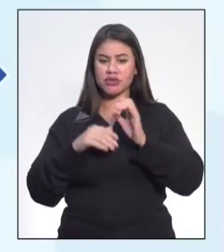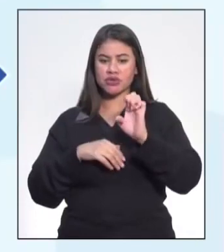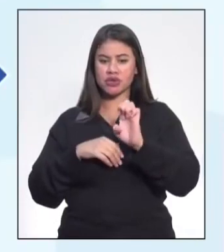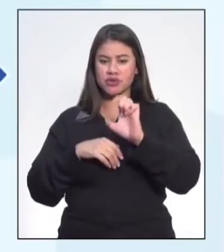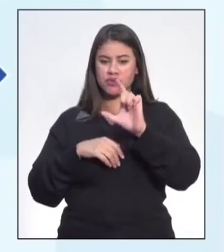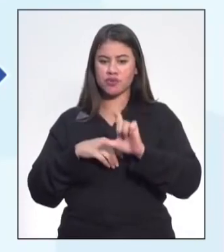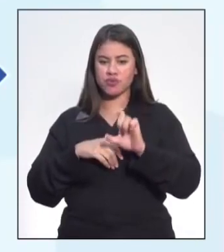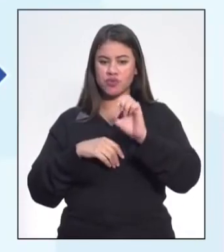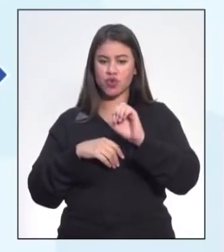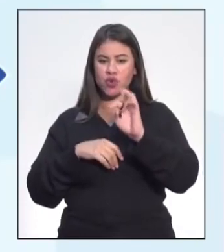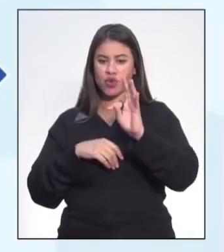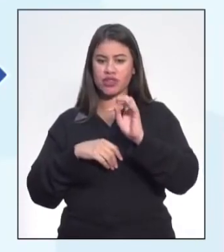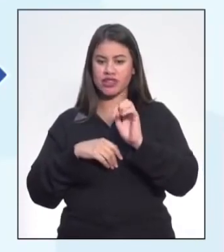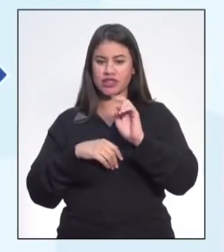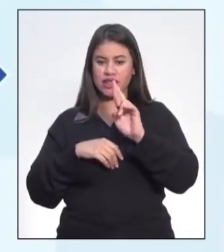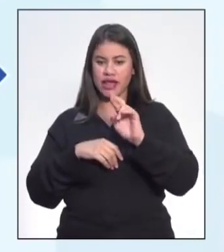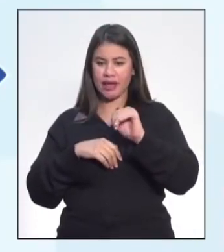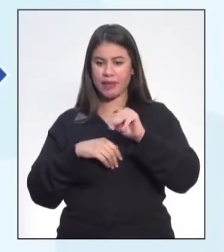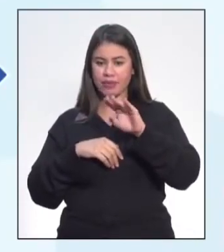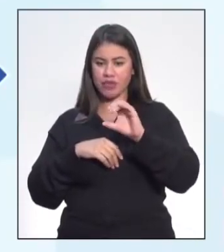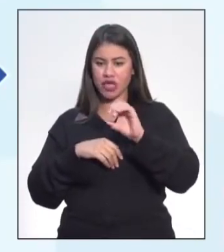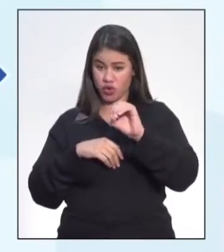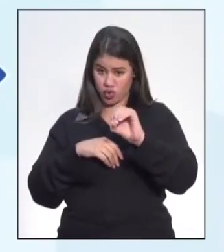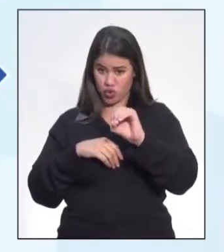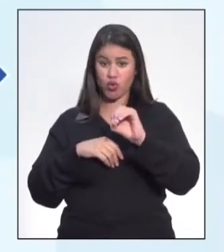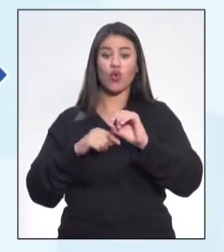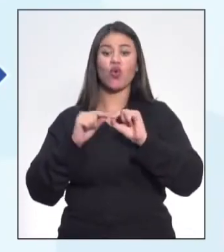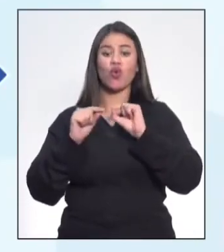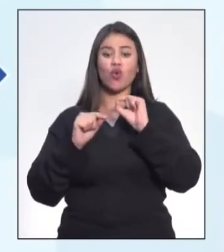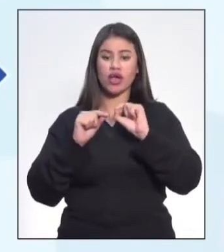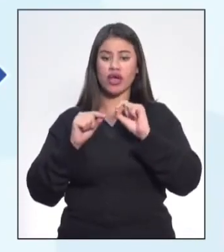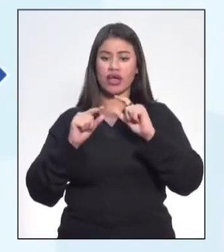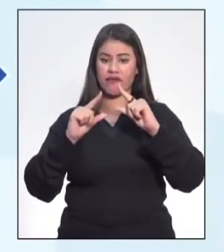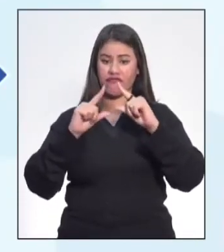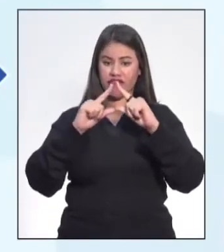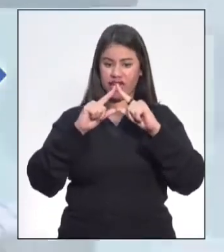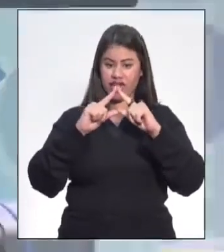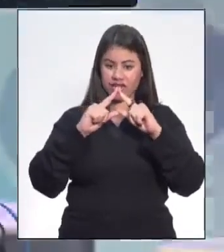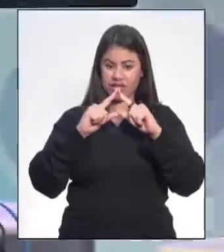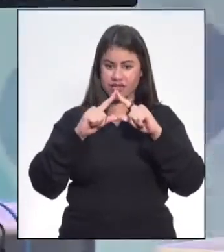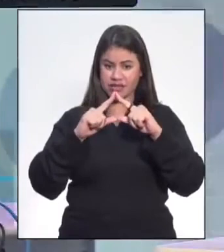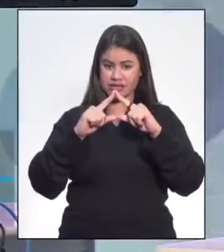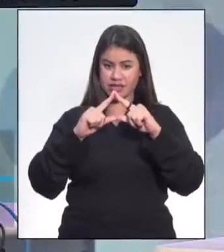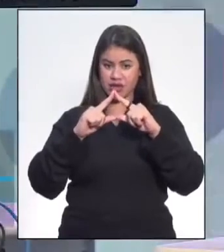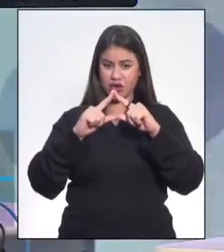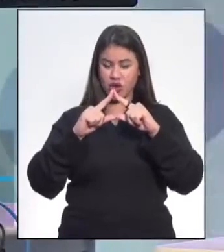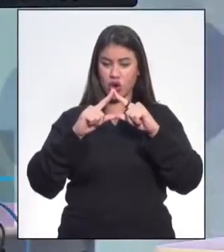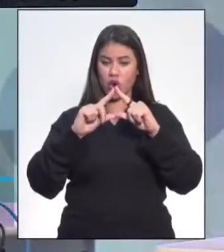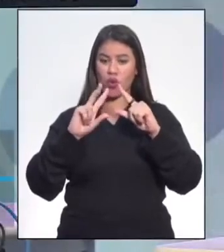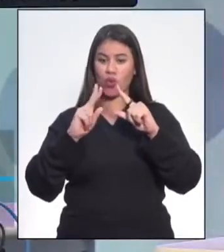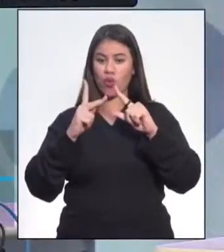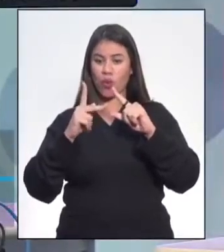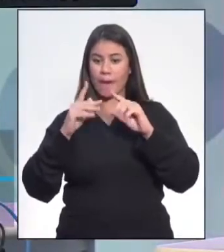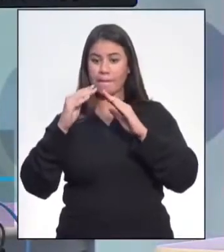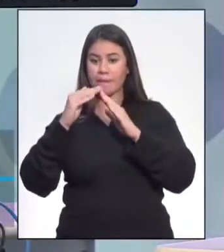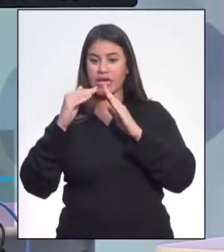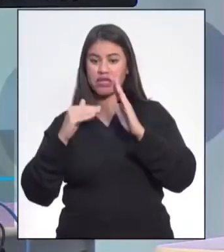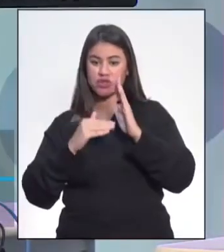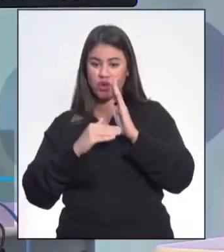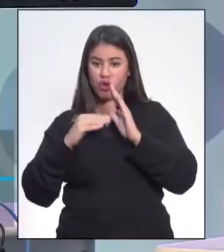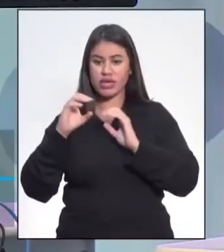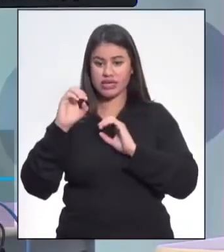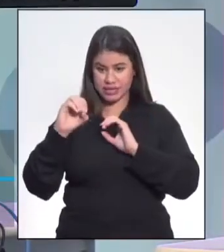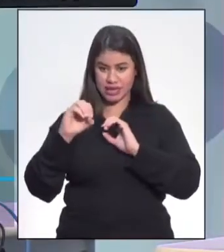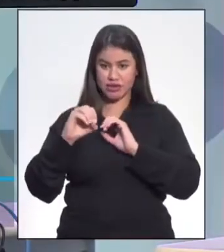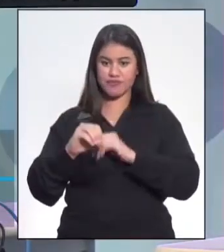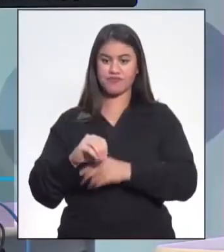processo exotérmico. Ou seja, a variação dessa energia vai ser menor que zero.